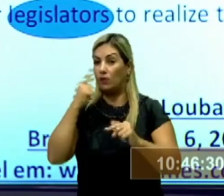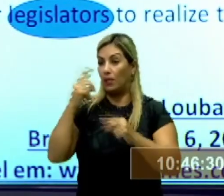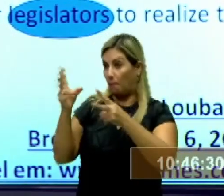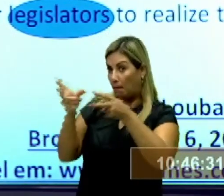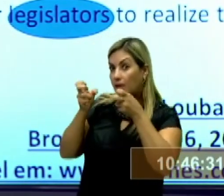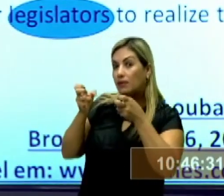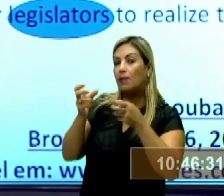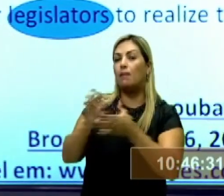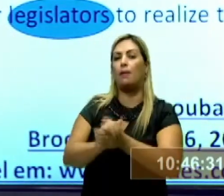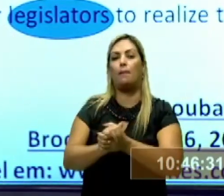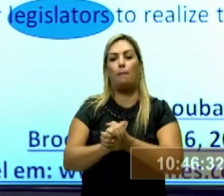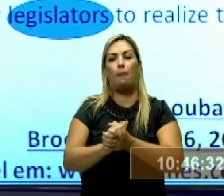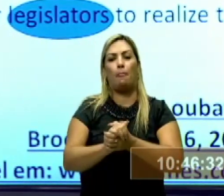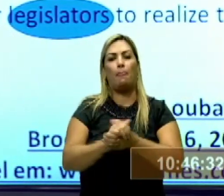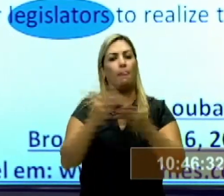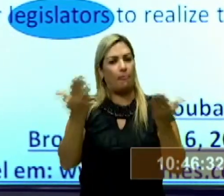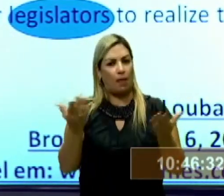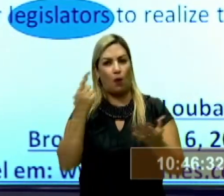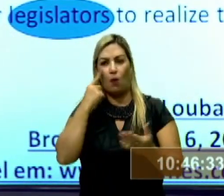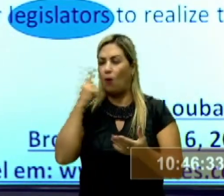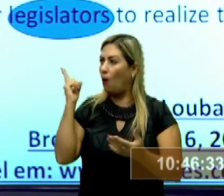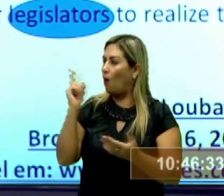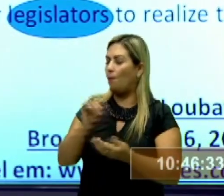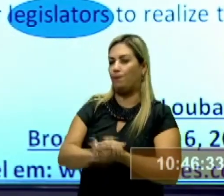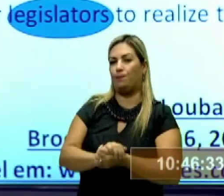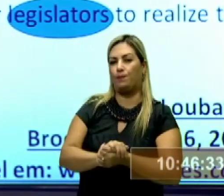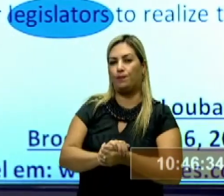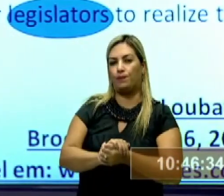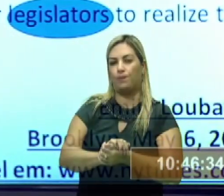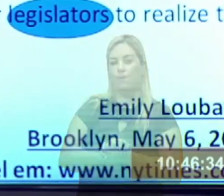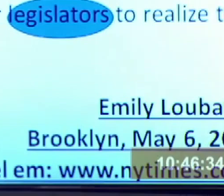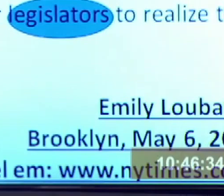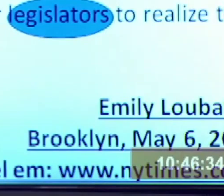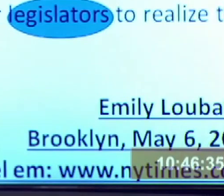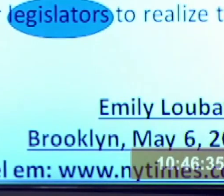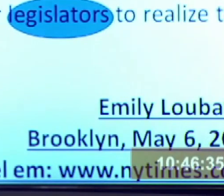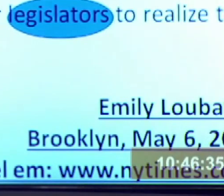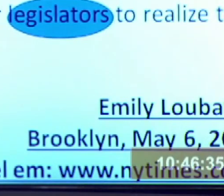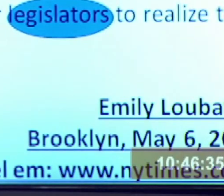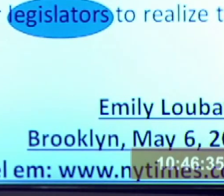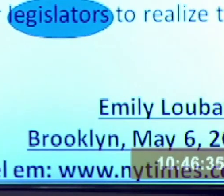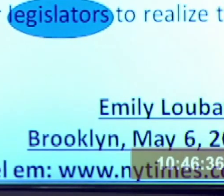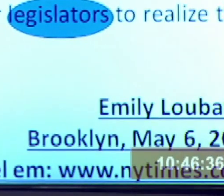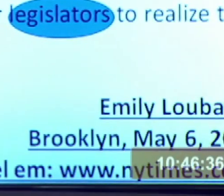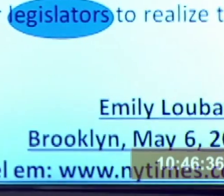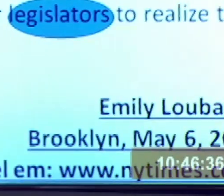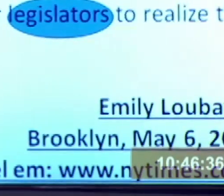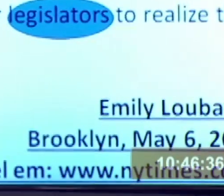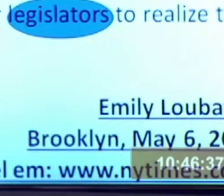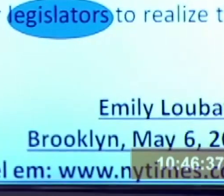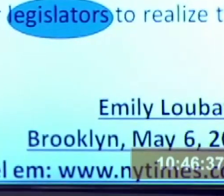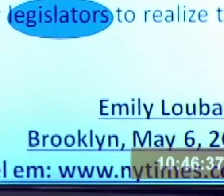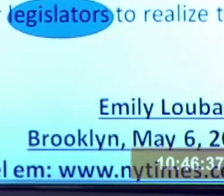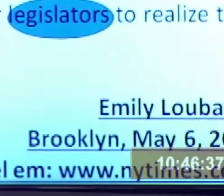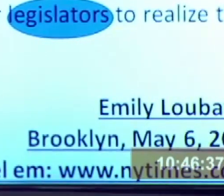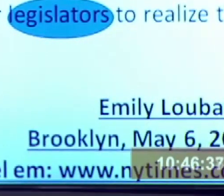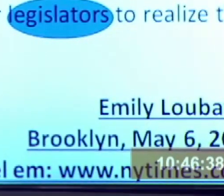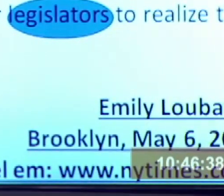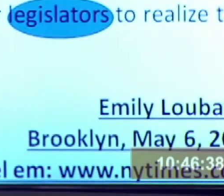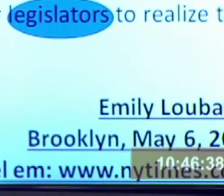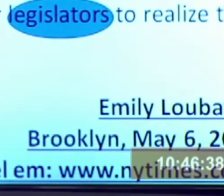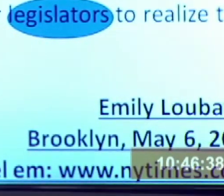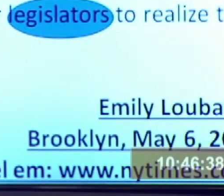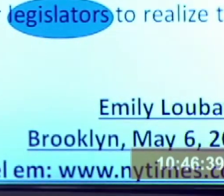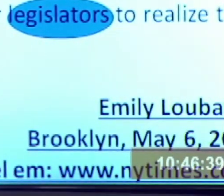se atentar. Então, vamos lá. I find it aborrent that the people of Buckersfield are not willing to learn a